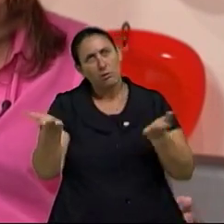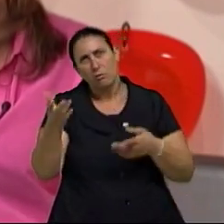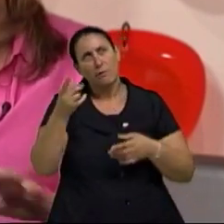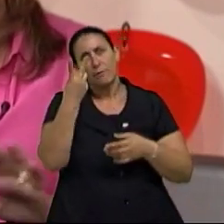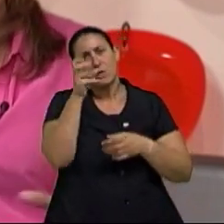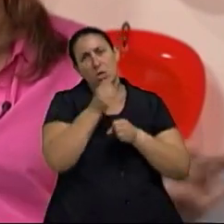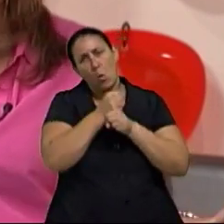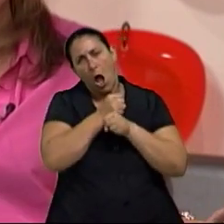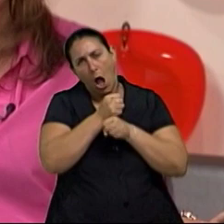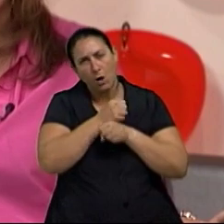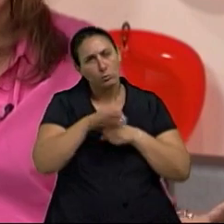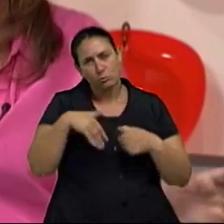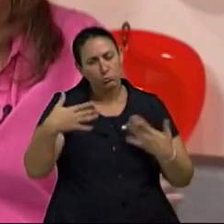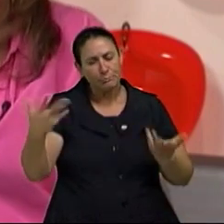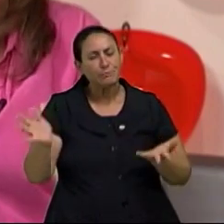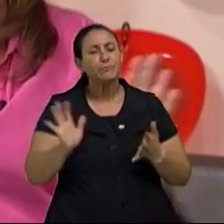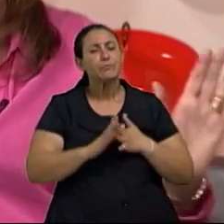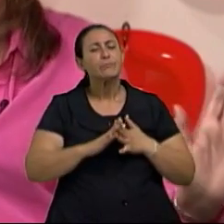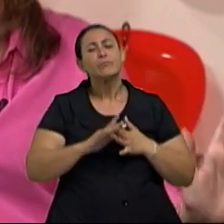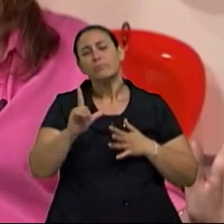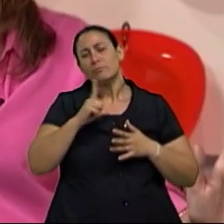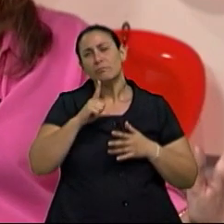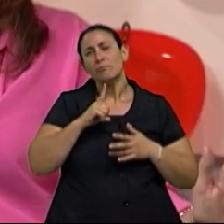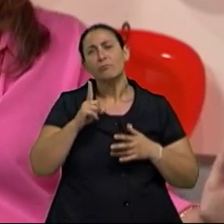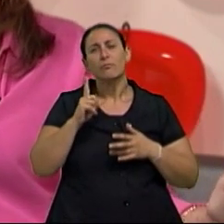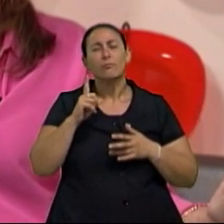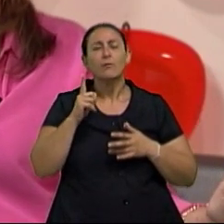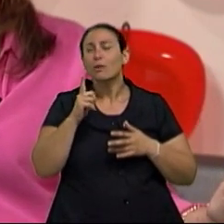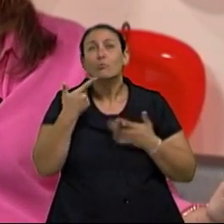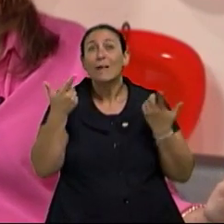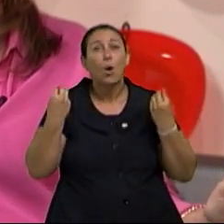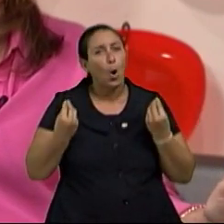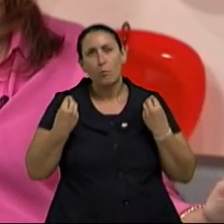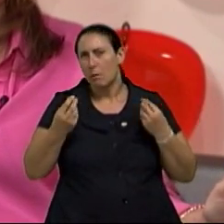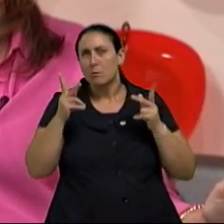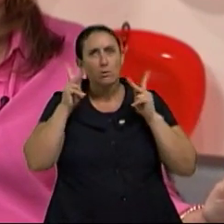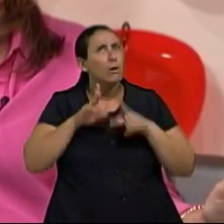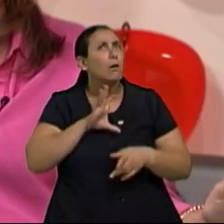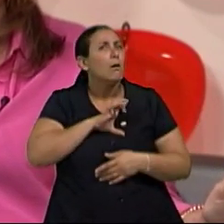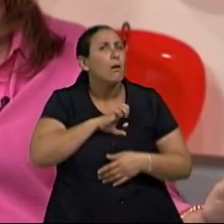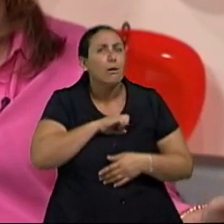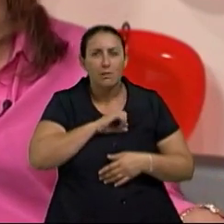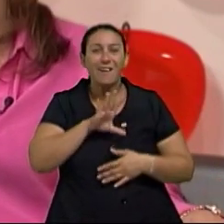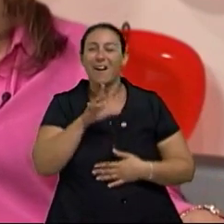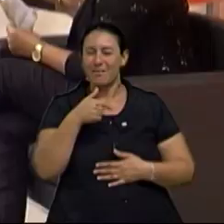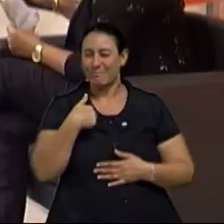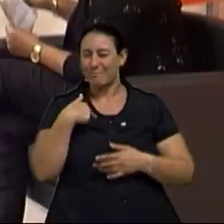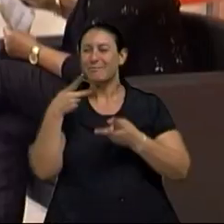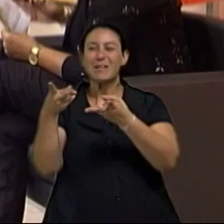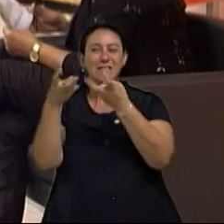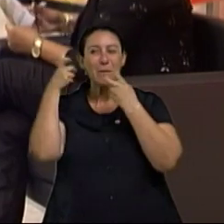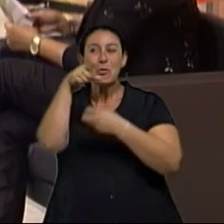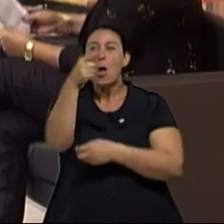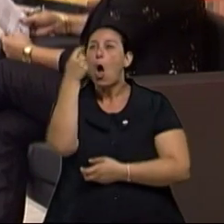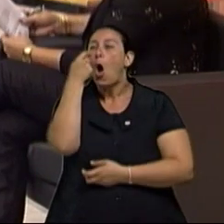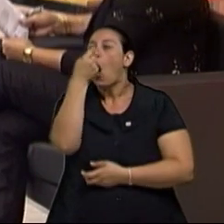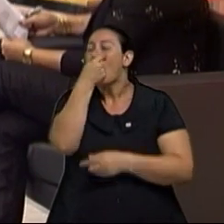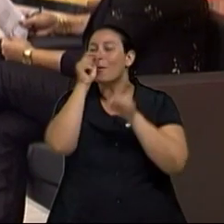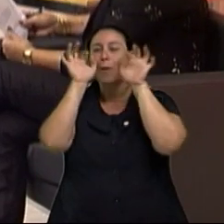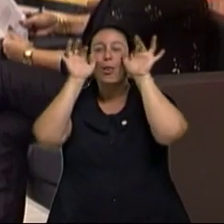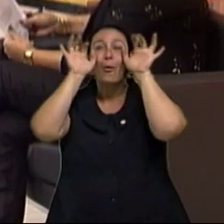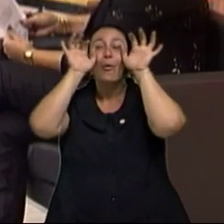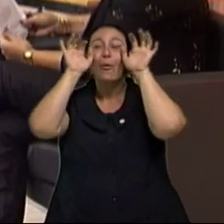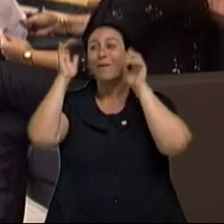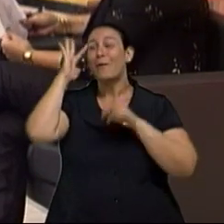25 anos, é uma paixão que não tem como sair dela mais. Mas eu dizia que está nos teus olhos essa paixão pelo chocolate quando tu fala. E eu